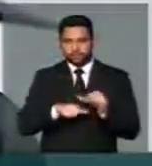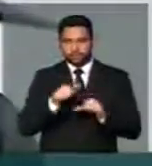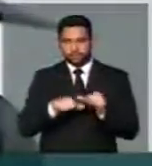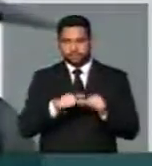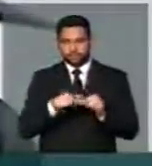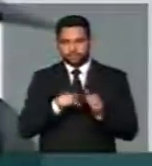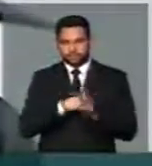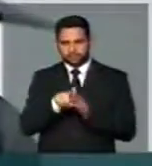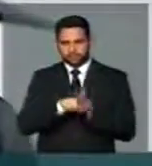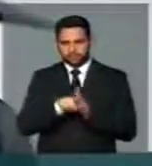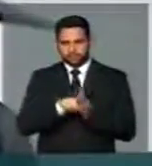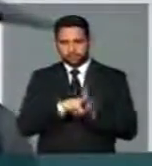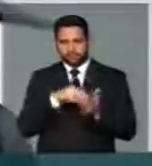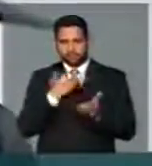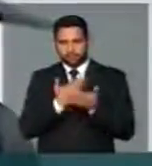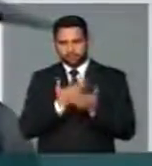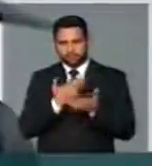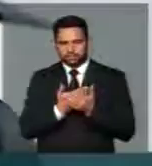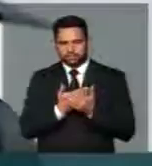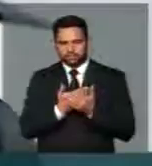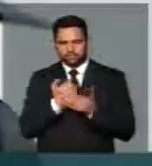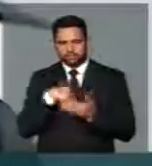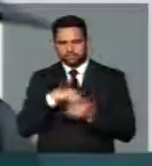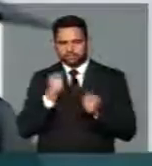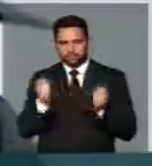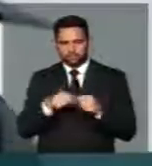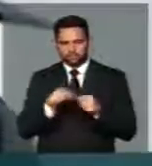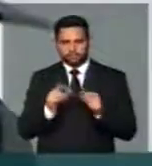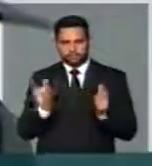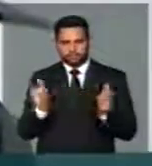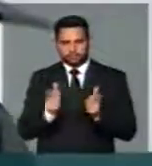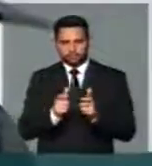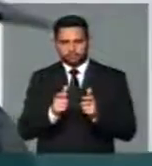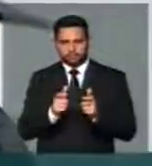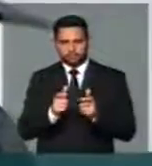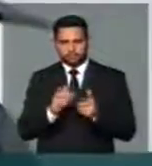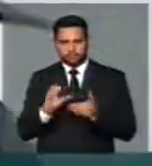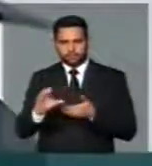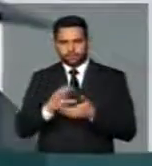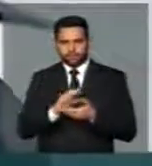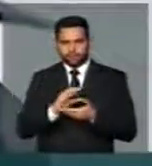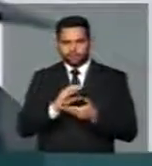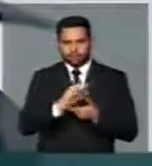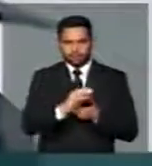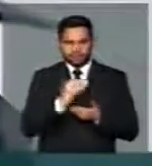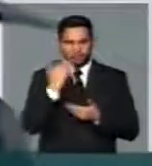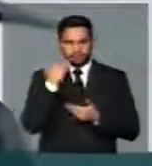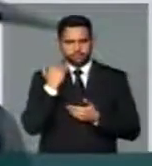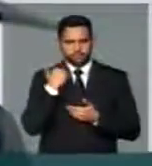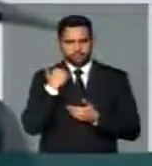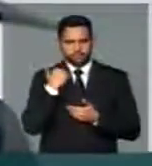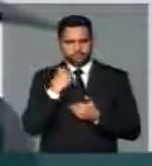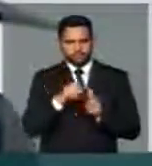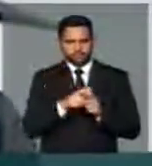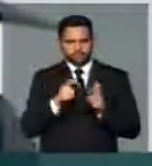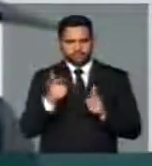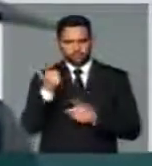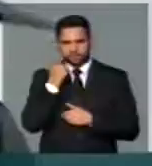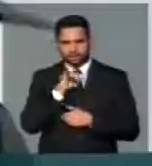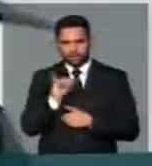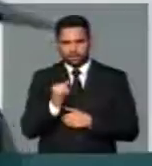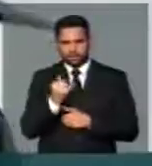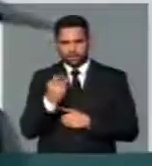uma auditoria, um estudo, para que nós possamos diminuir o recurso que vai para os bancos, que é o grande